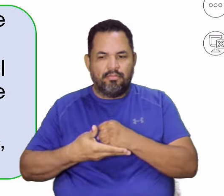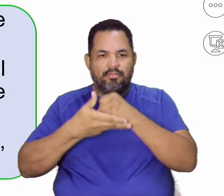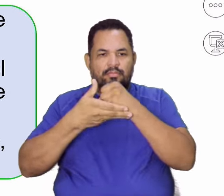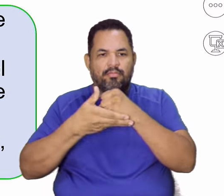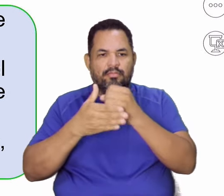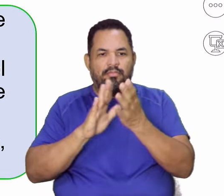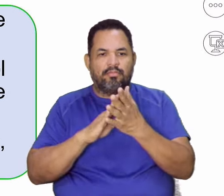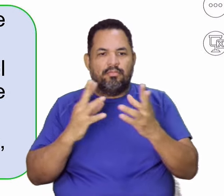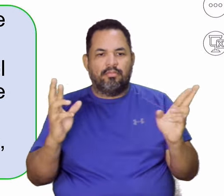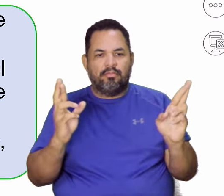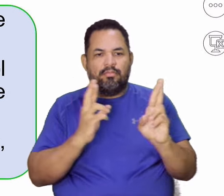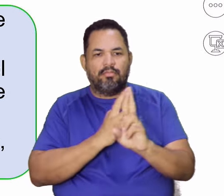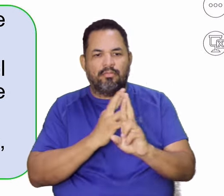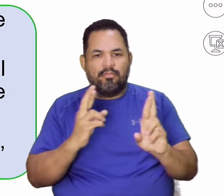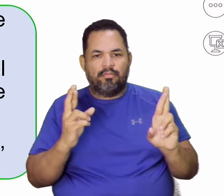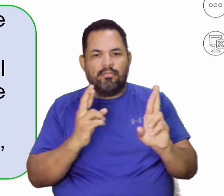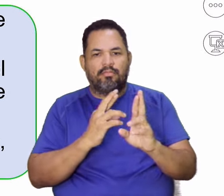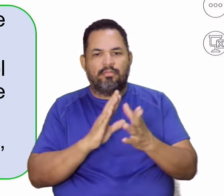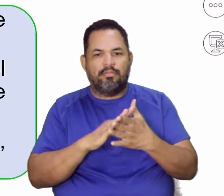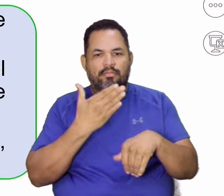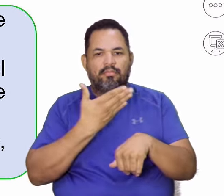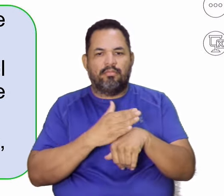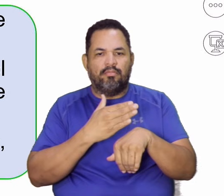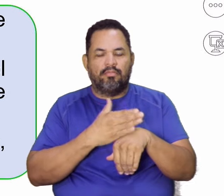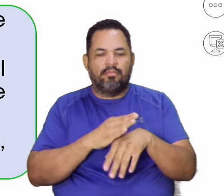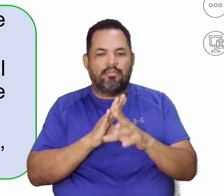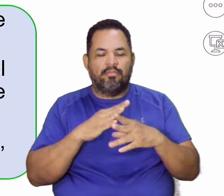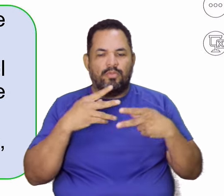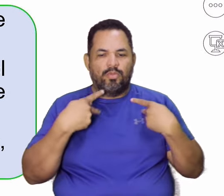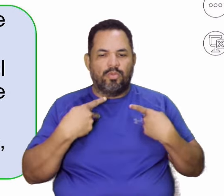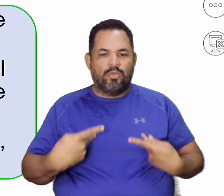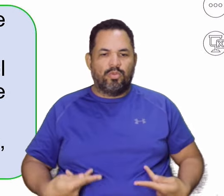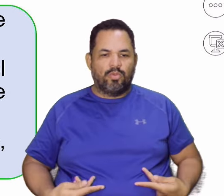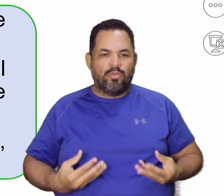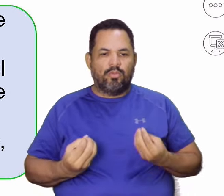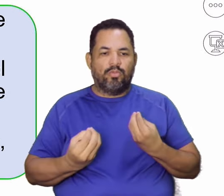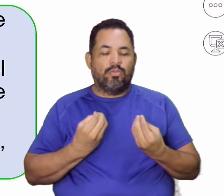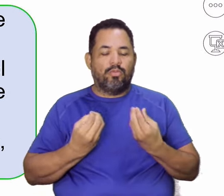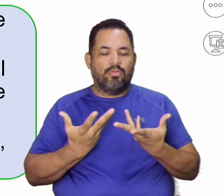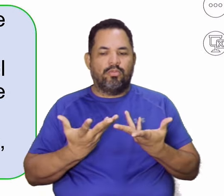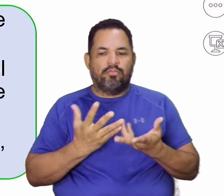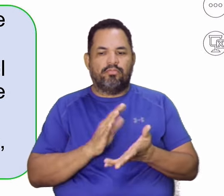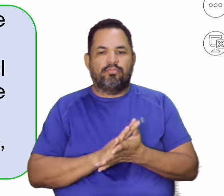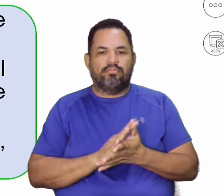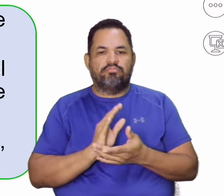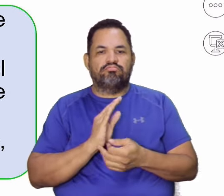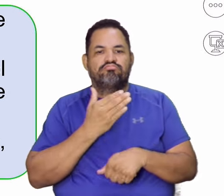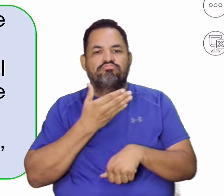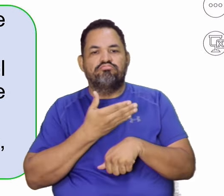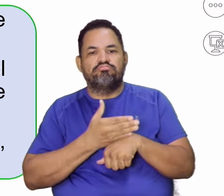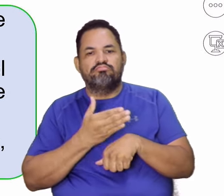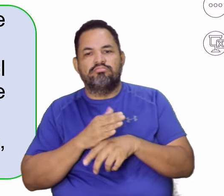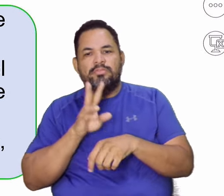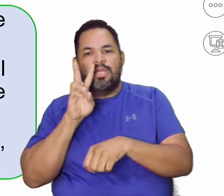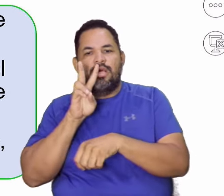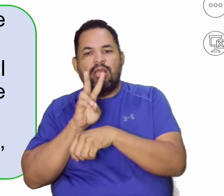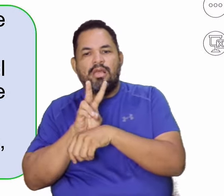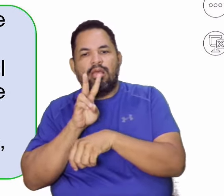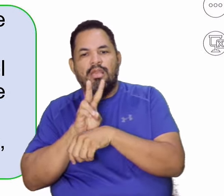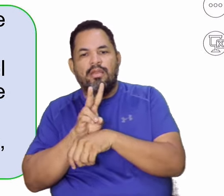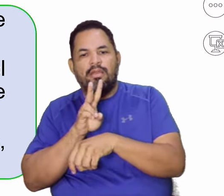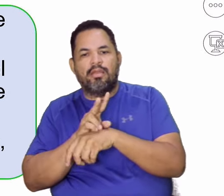associar essa sustentabilidade às práticas corporais como com ações de proteção de